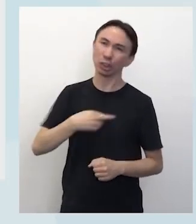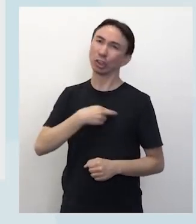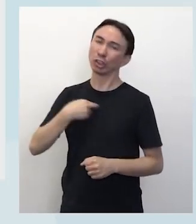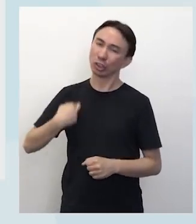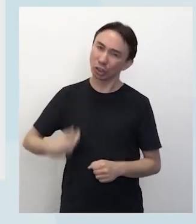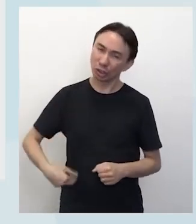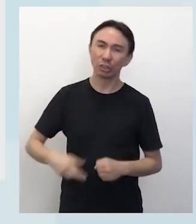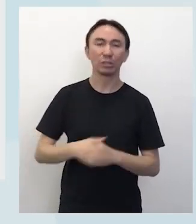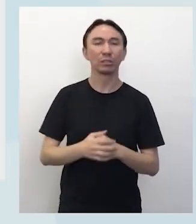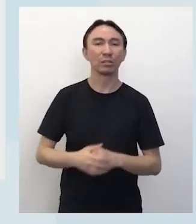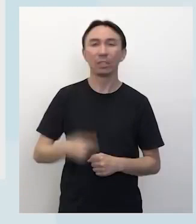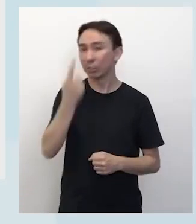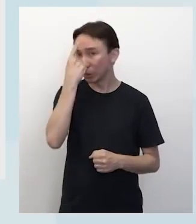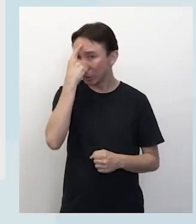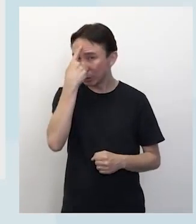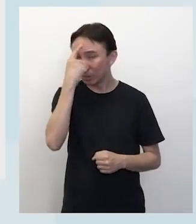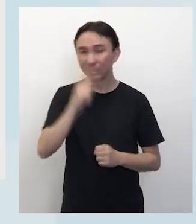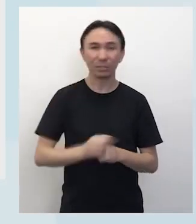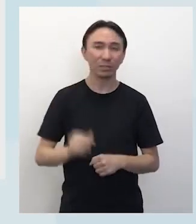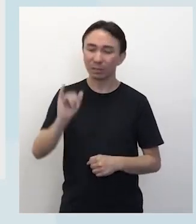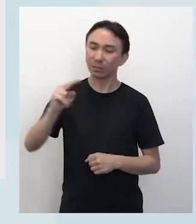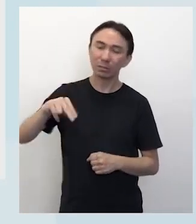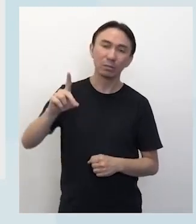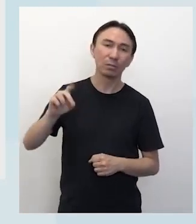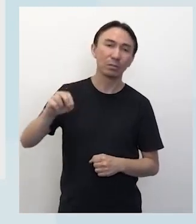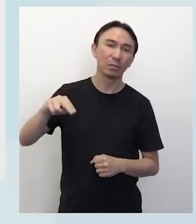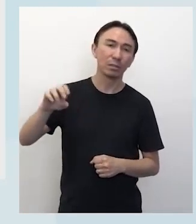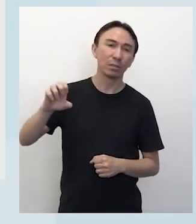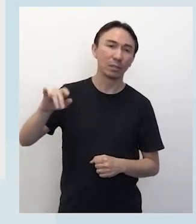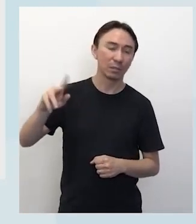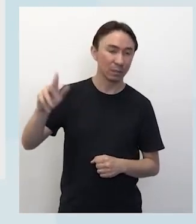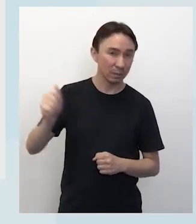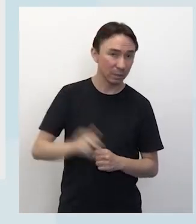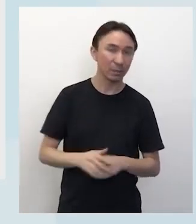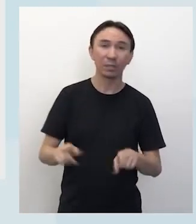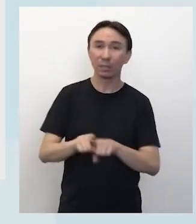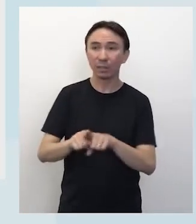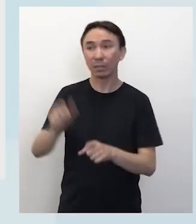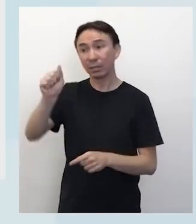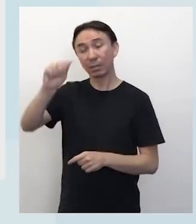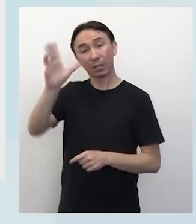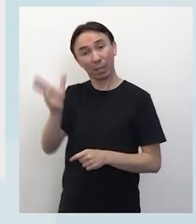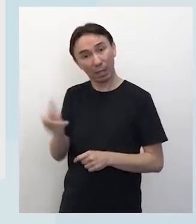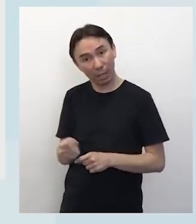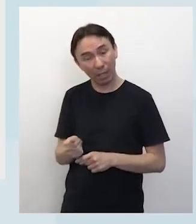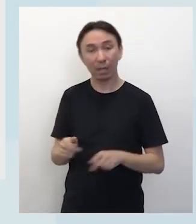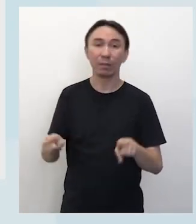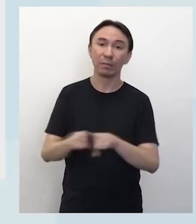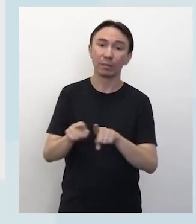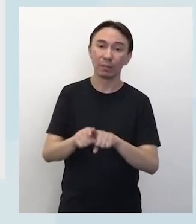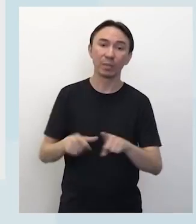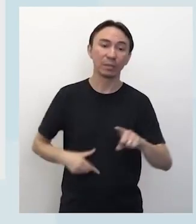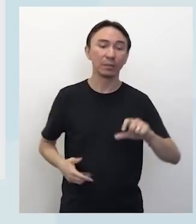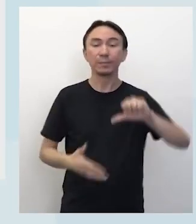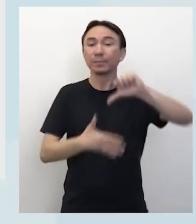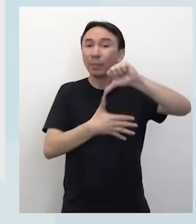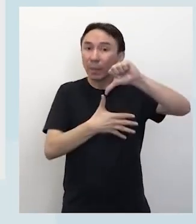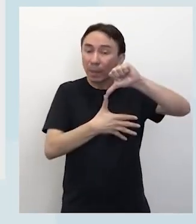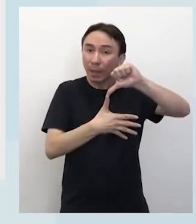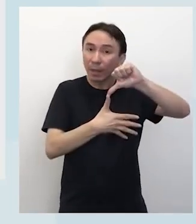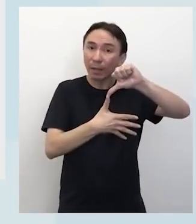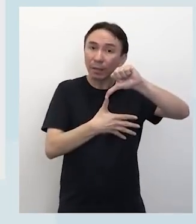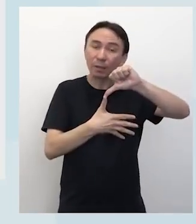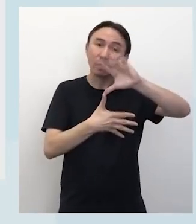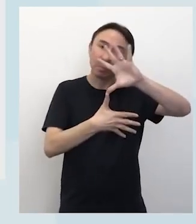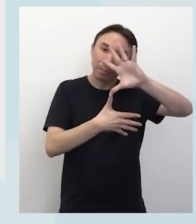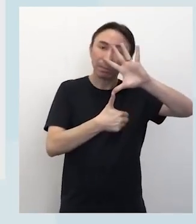a Índia, a Indonésia, tem país do continente africano, tem os países aí da América, né, como o Brasil, Estados Unidos e o